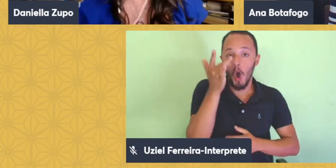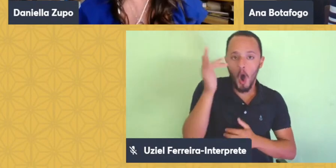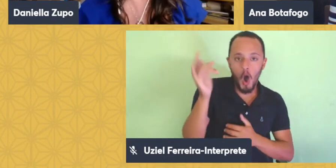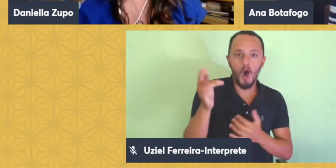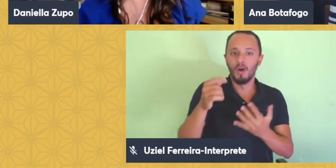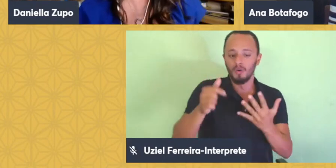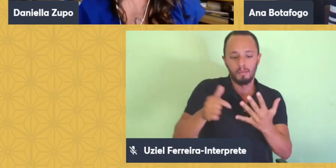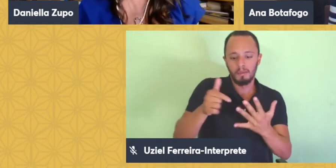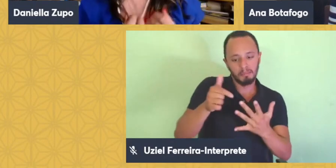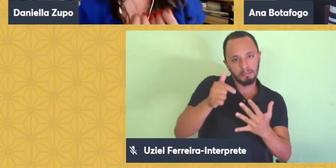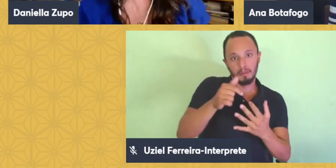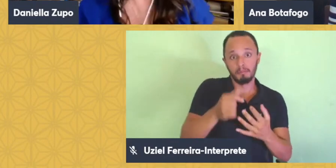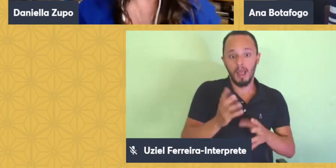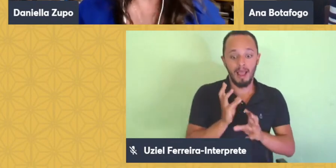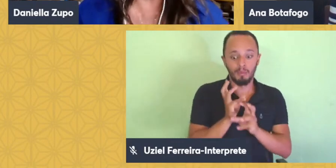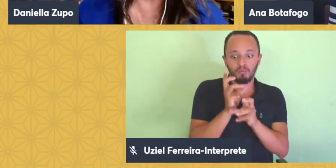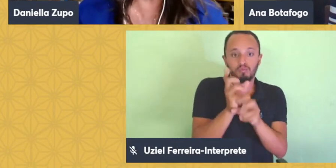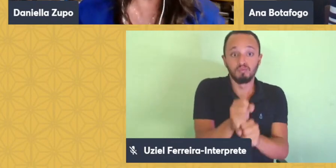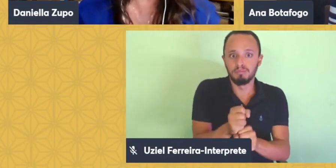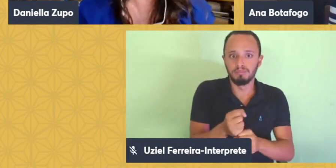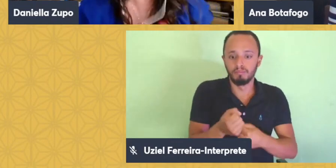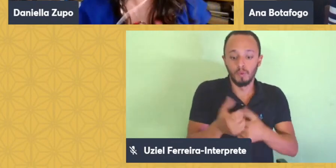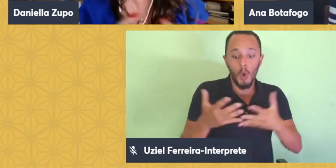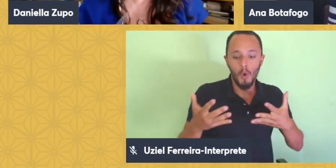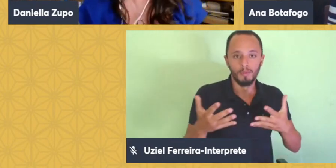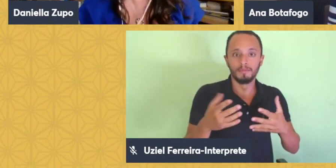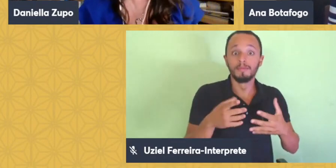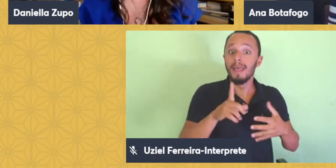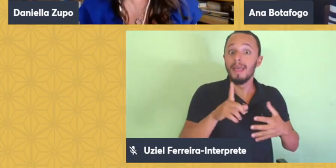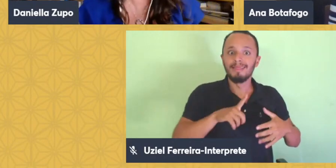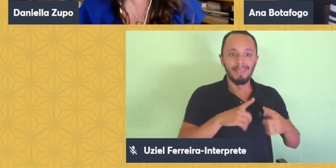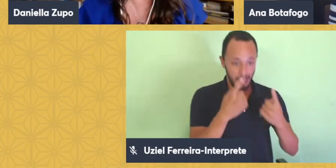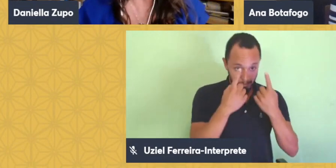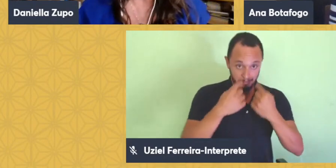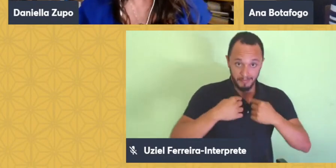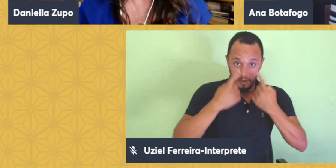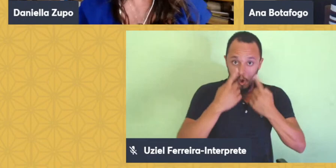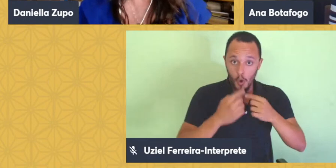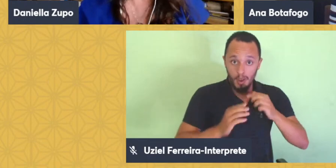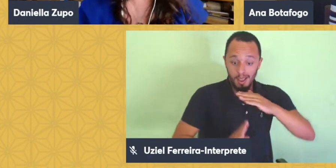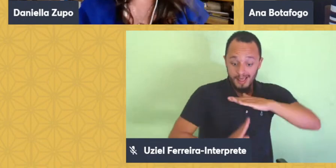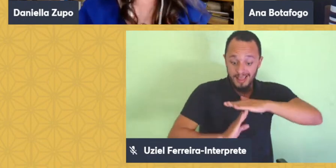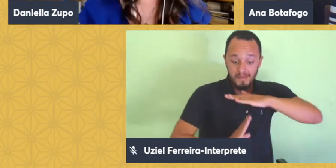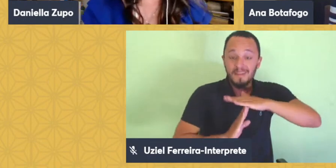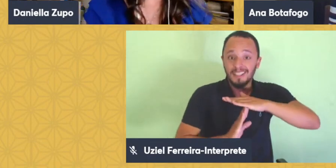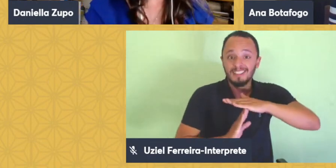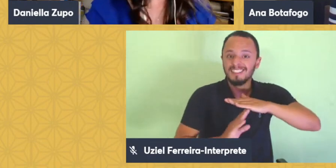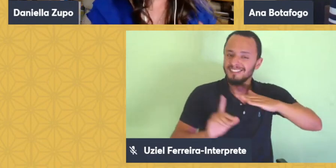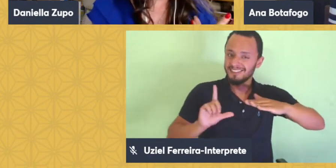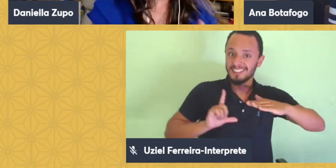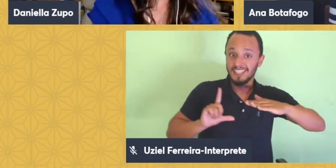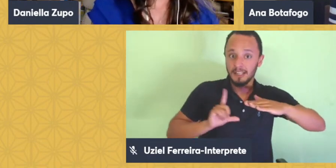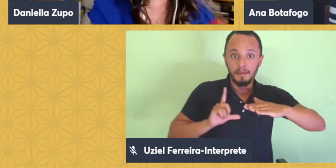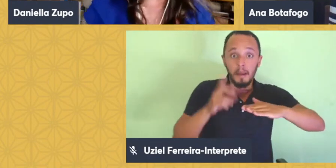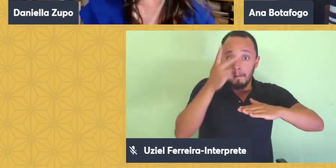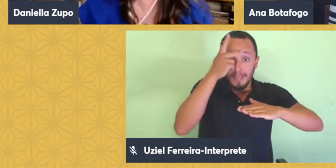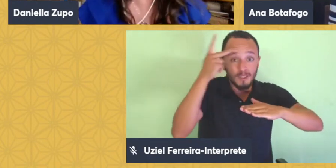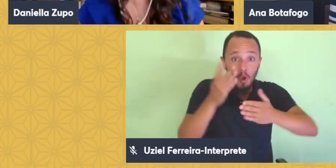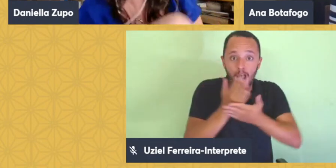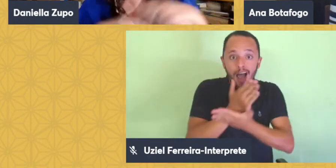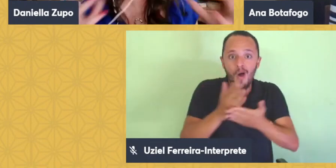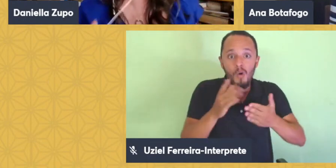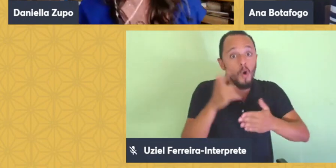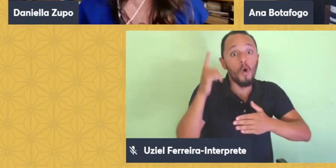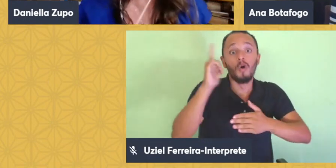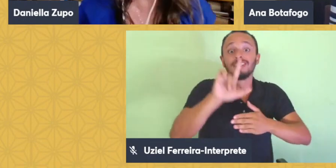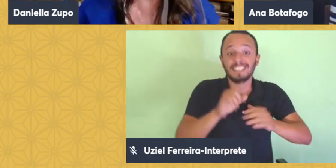corpos conseguem Expandir os limites mais rigorosos né então me pergunta para você um pouco sobre isso a